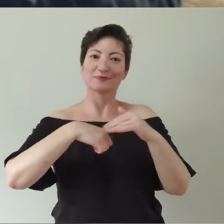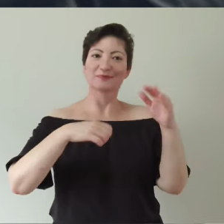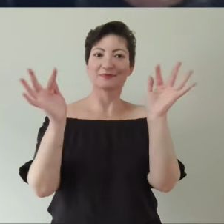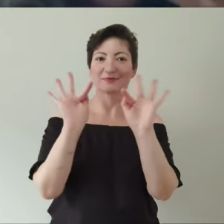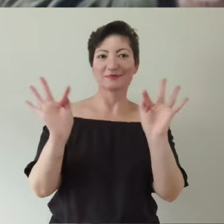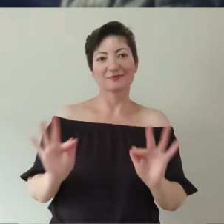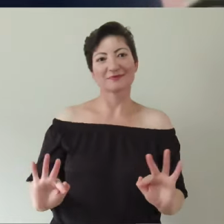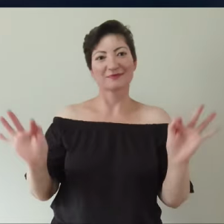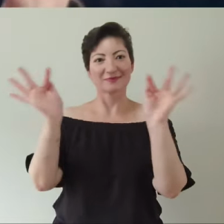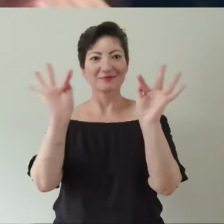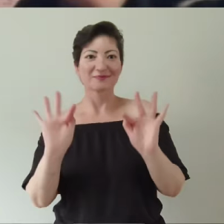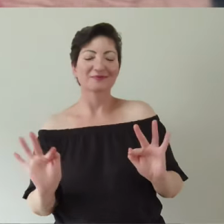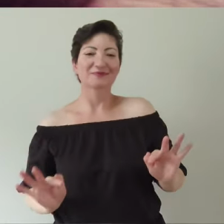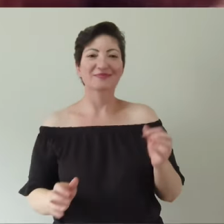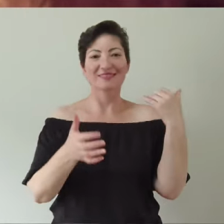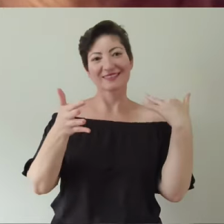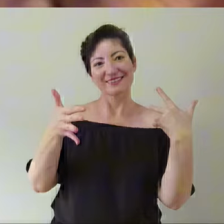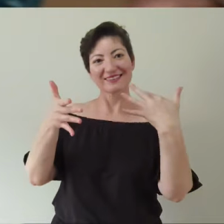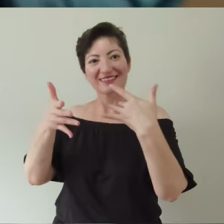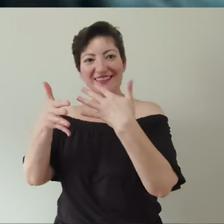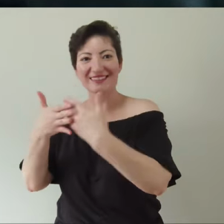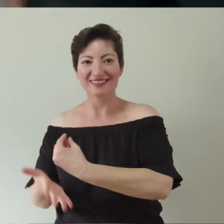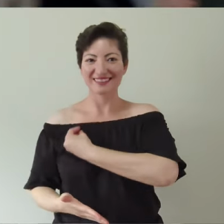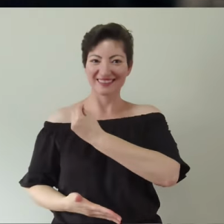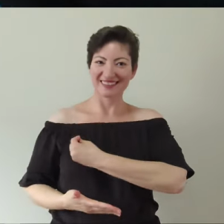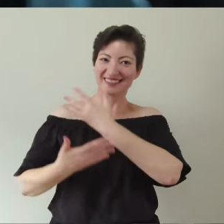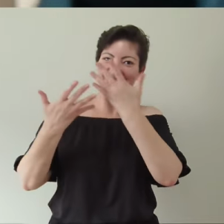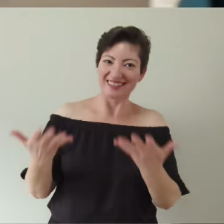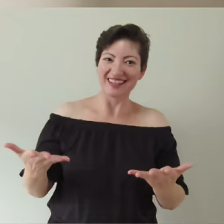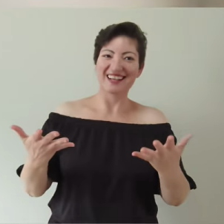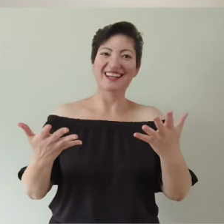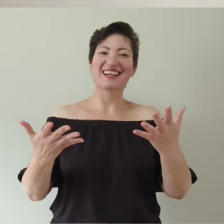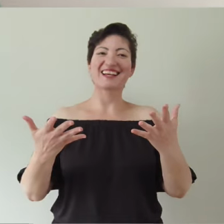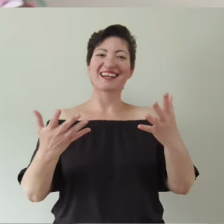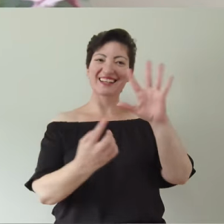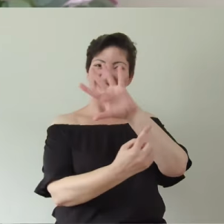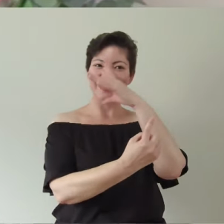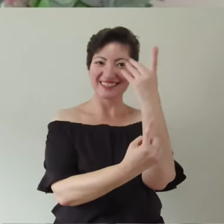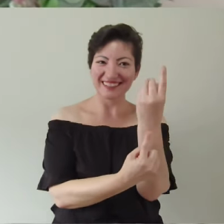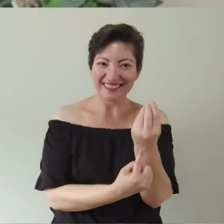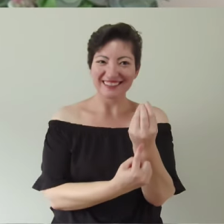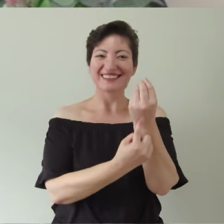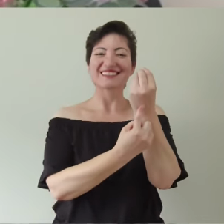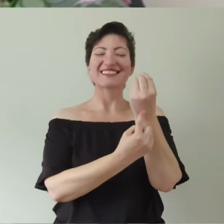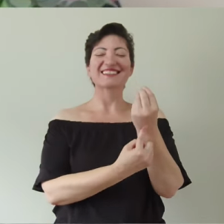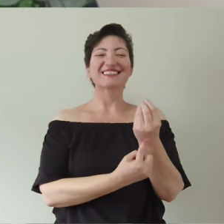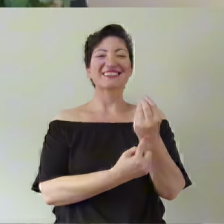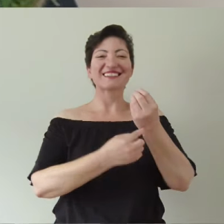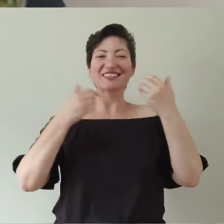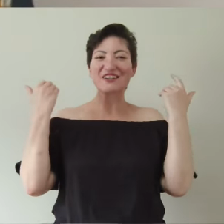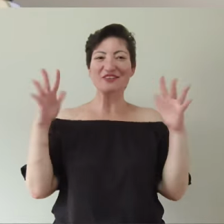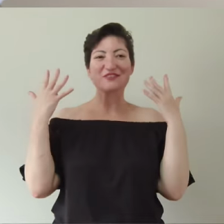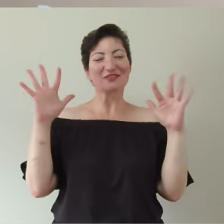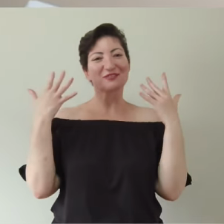Muitas felicidades, muitos anos de vida. Viva o Dia de Arte!